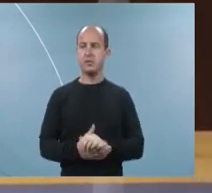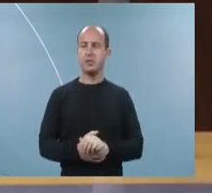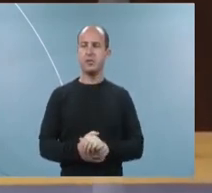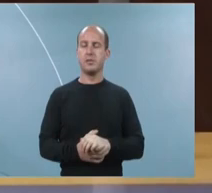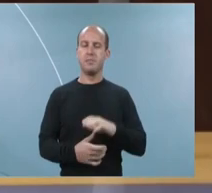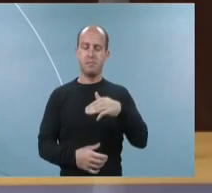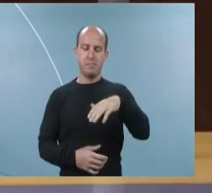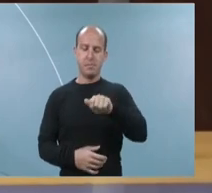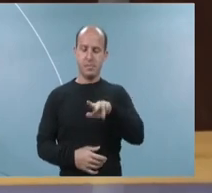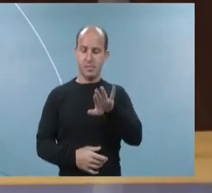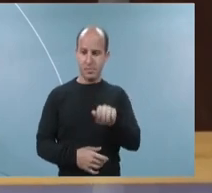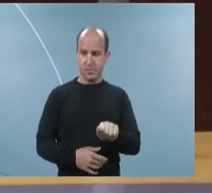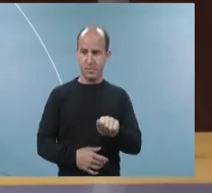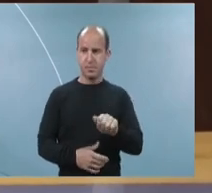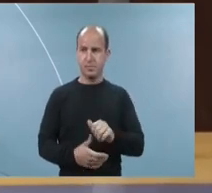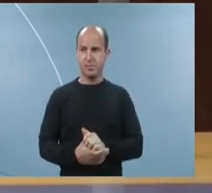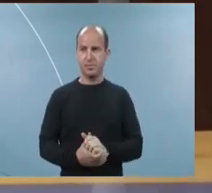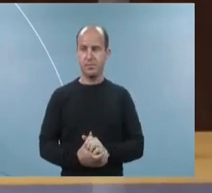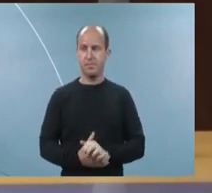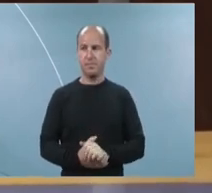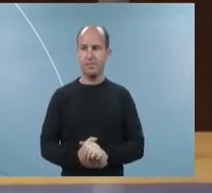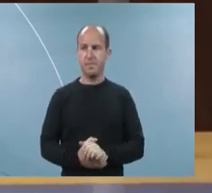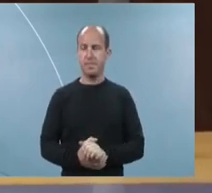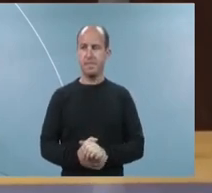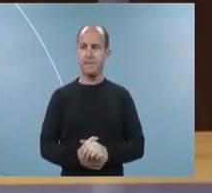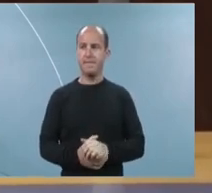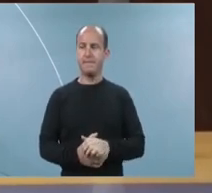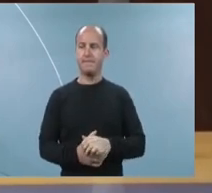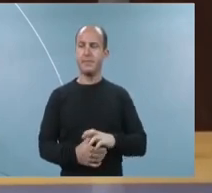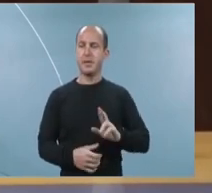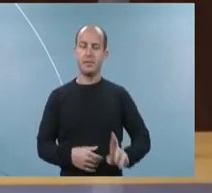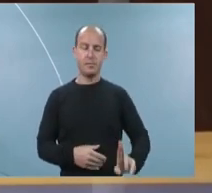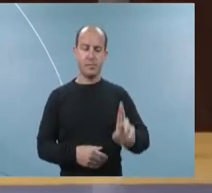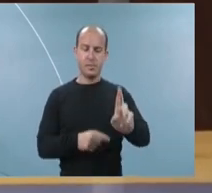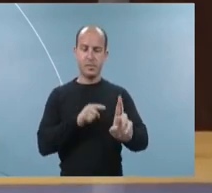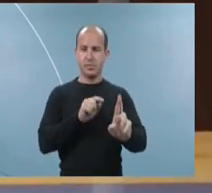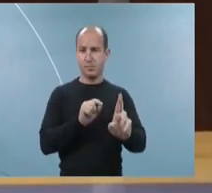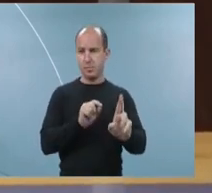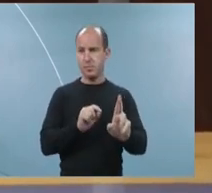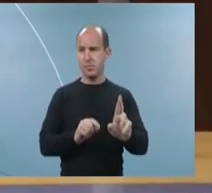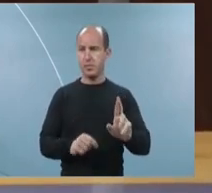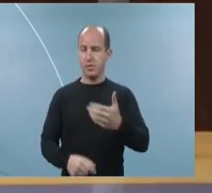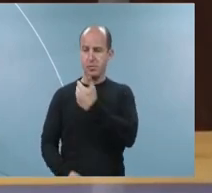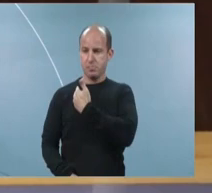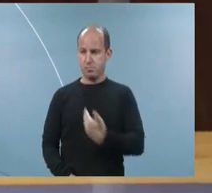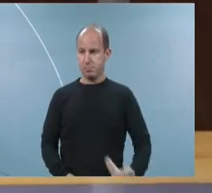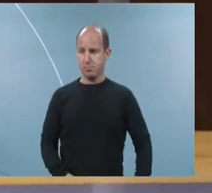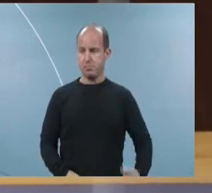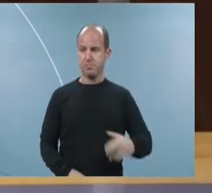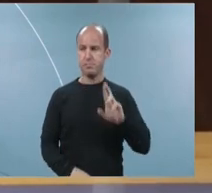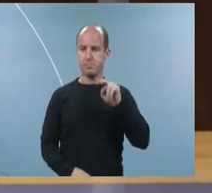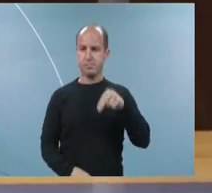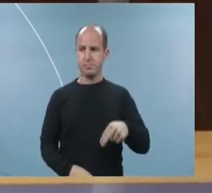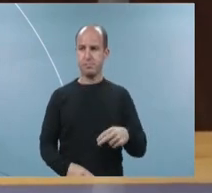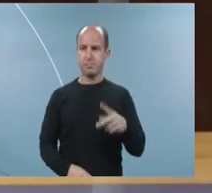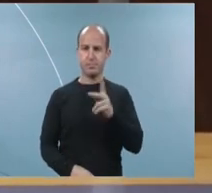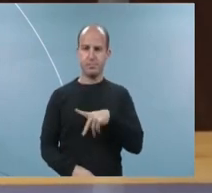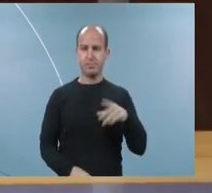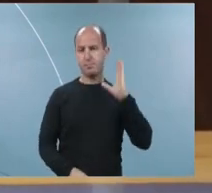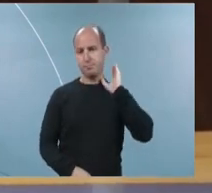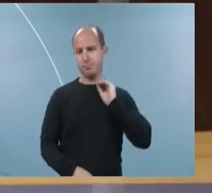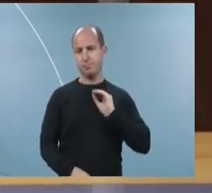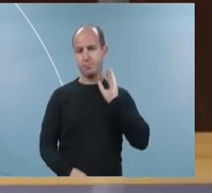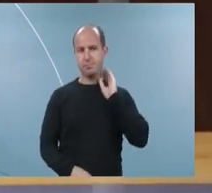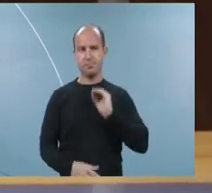das Graças Moraes Cardoso Pereira Leal, neste ato representando a excelentíssima senhora governadora do Estado, professora